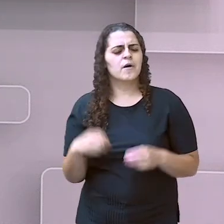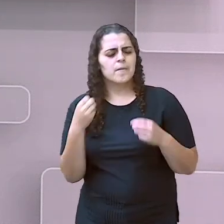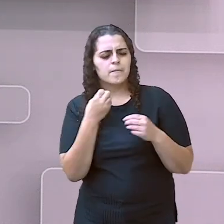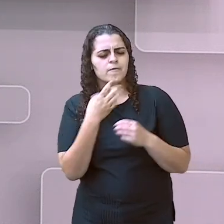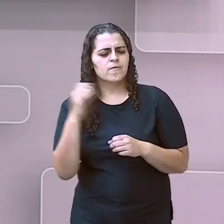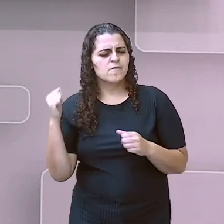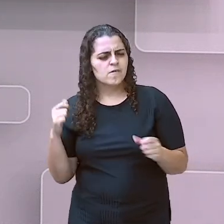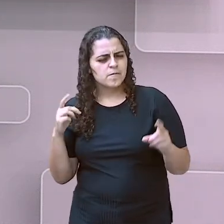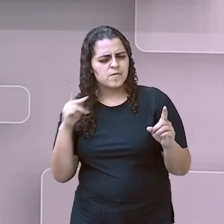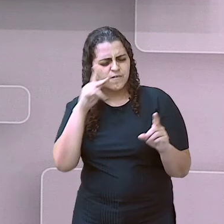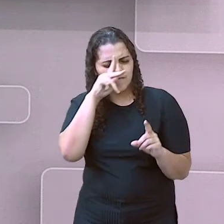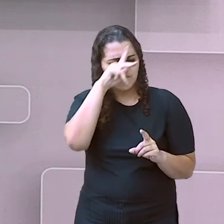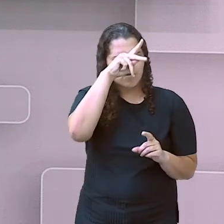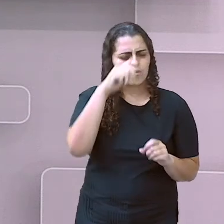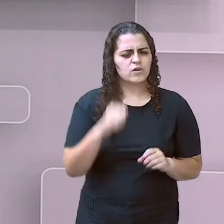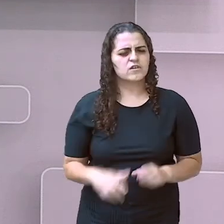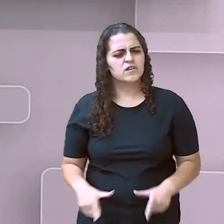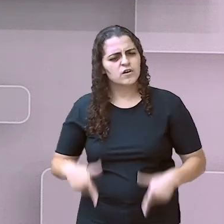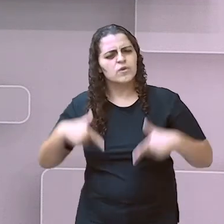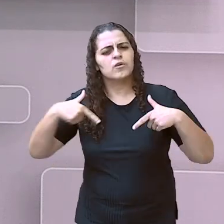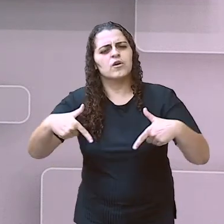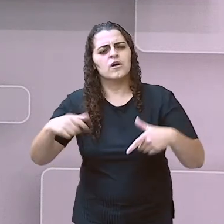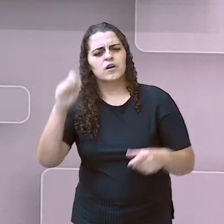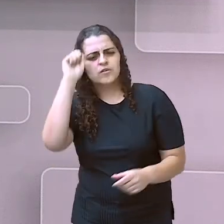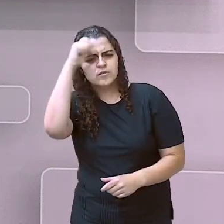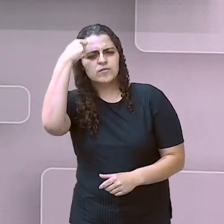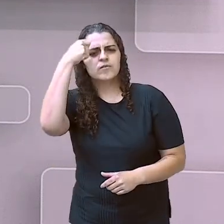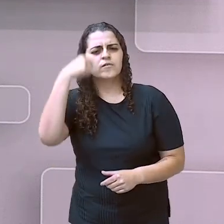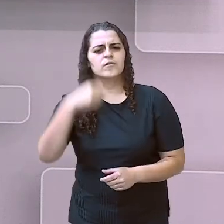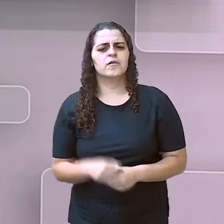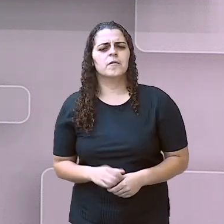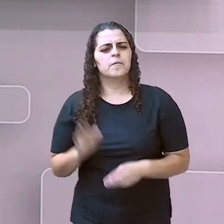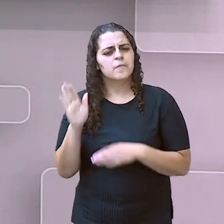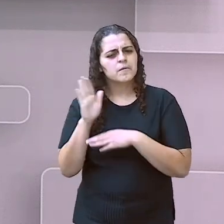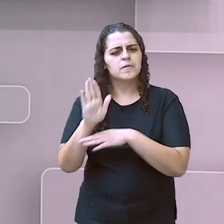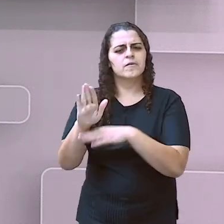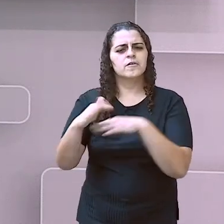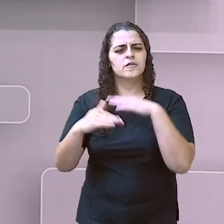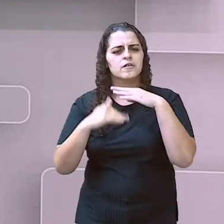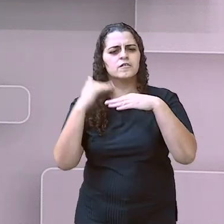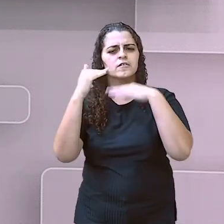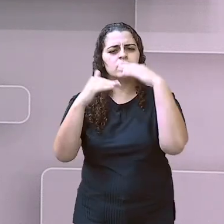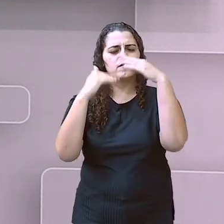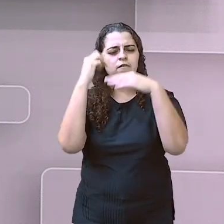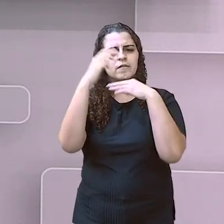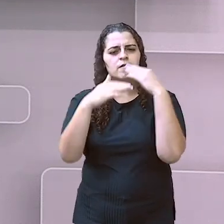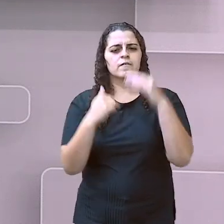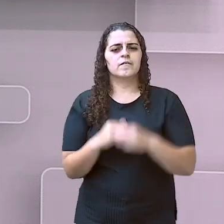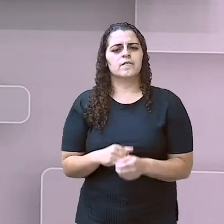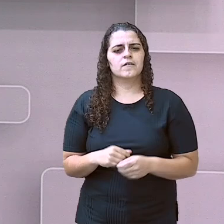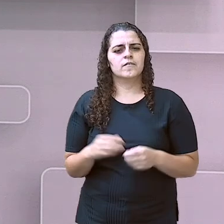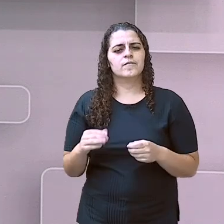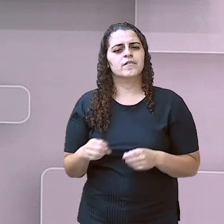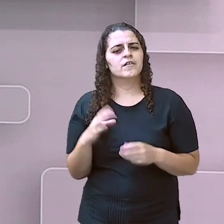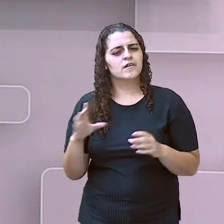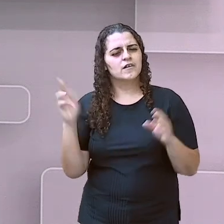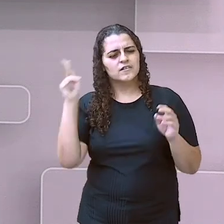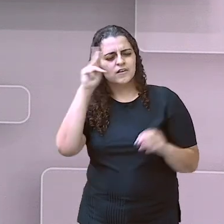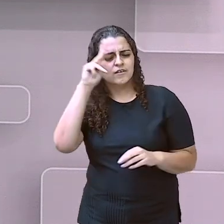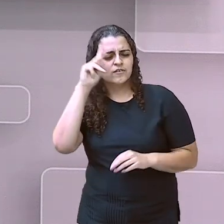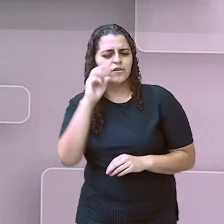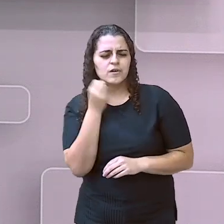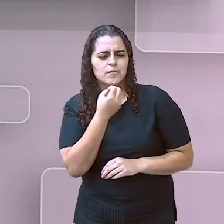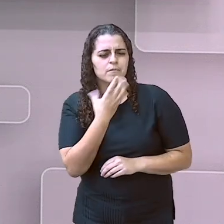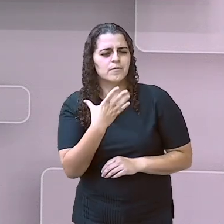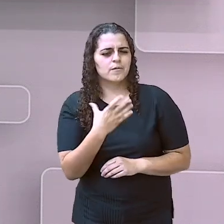à força e à coragem que o negro teve para nos ajudar a crescer e ser o que a gente é hoje. E isso é história boa que tem